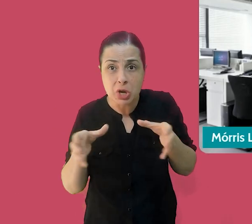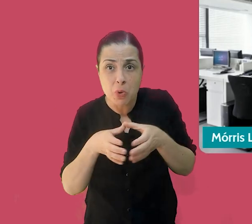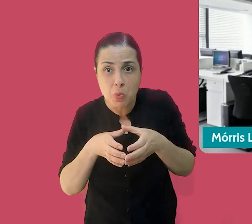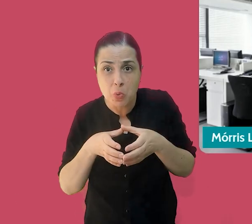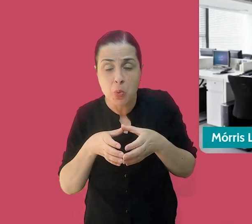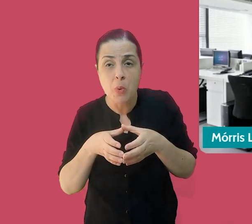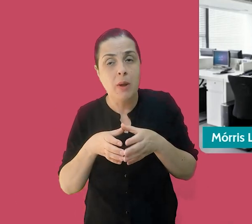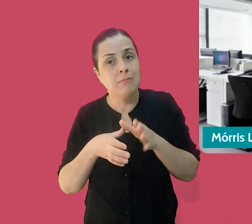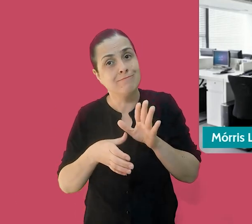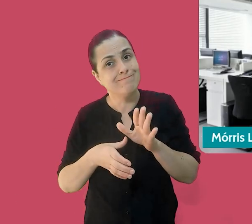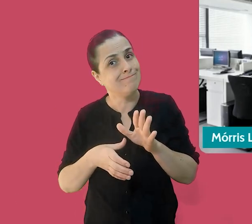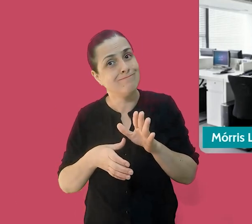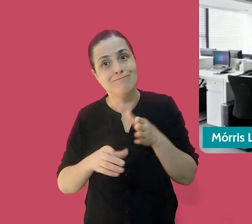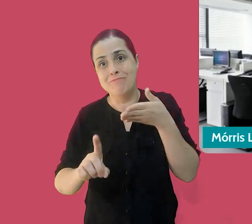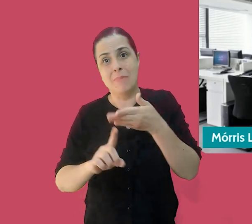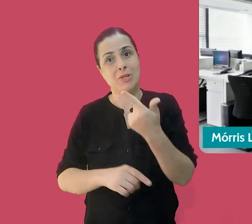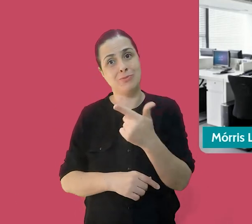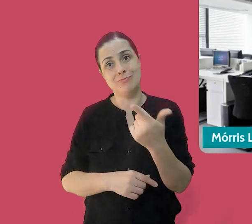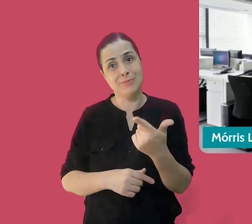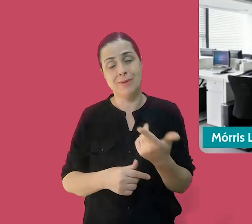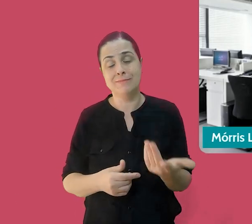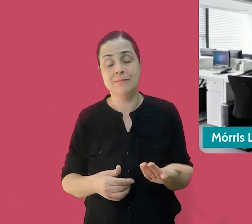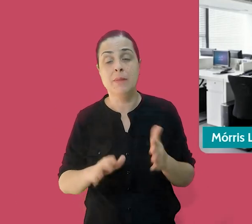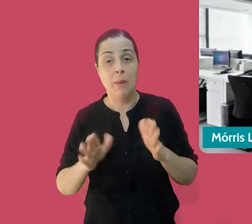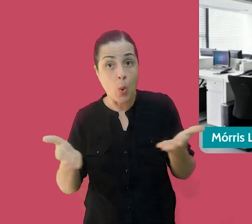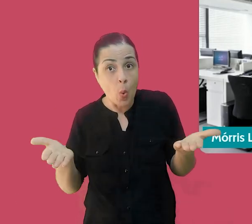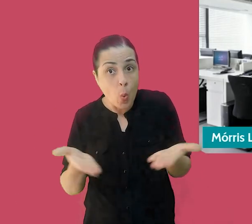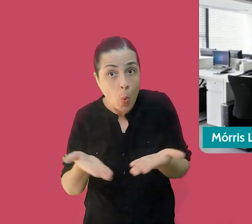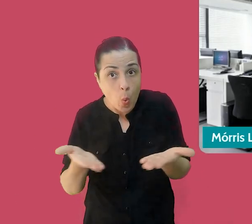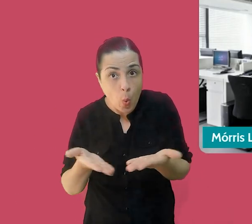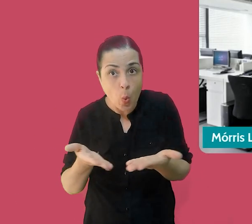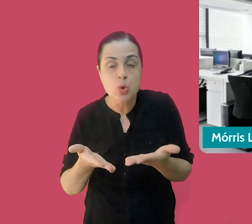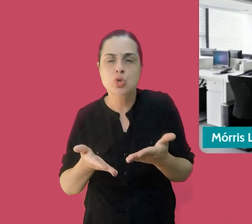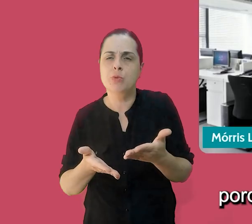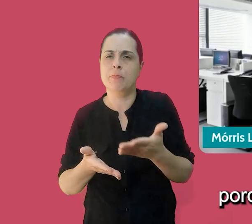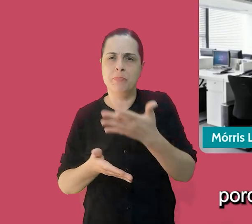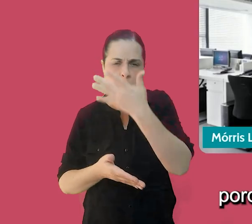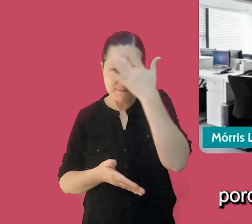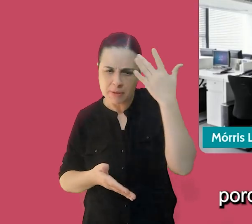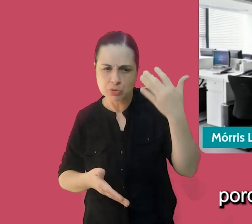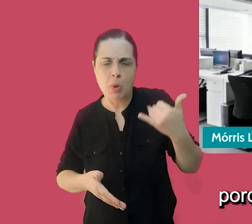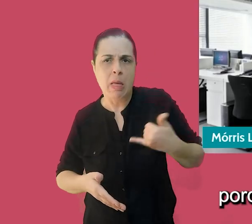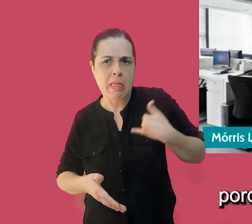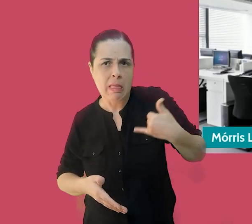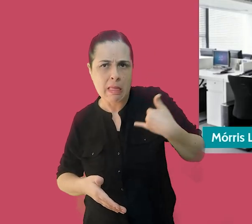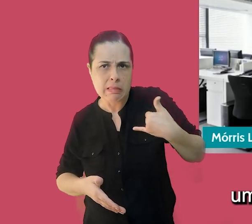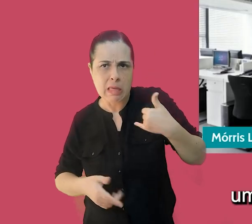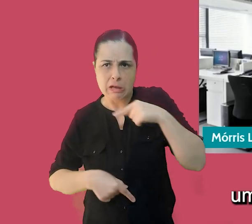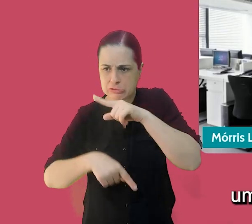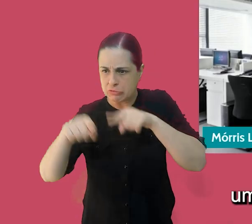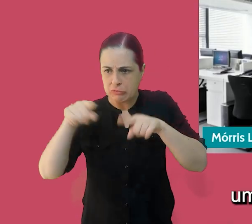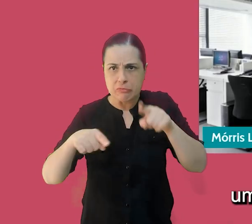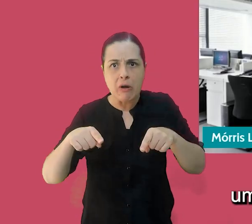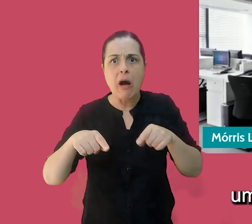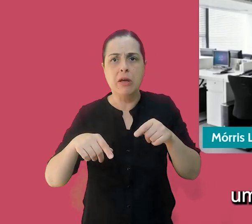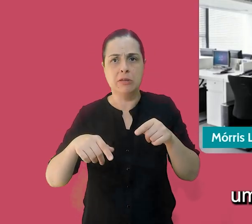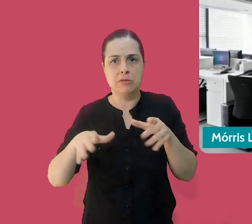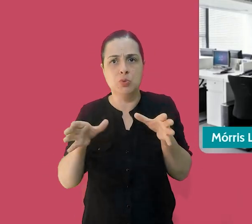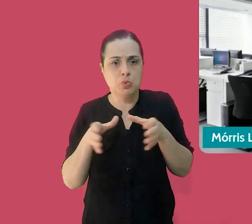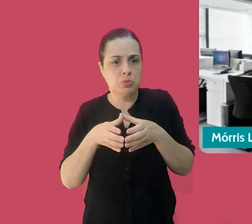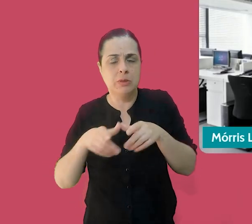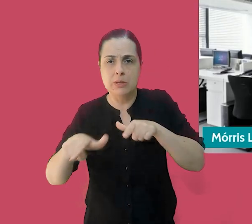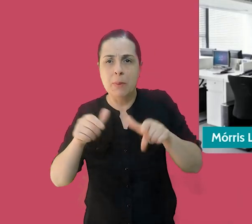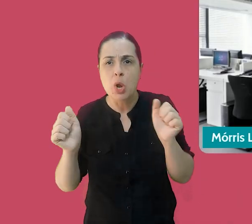times multigeracionais, isso tem ganhado muito o interesse, porque virou realmente uma dor, uma dificuldade dos